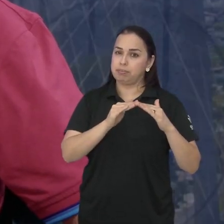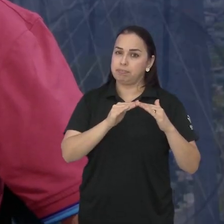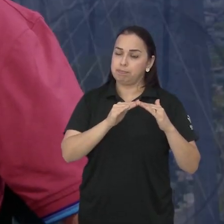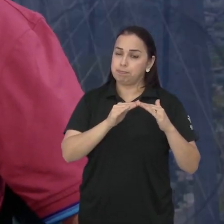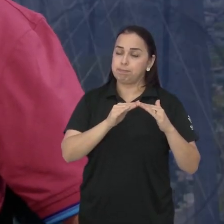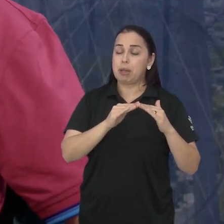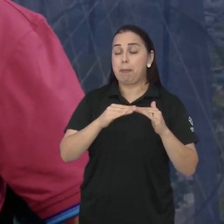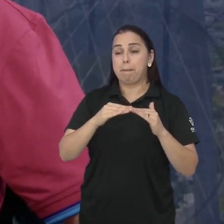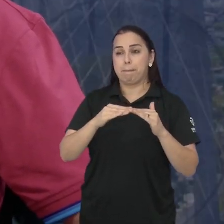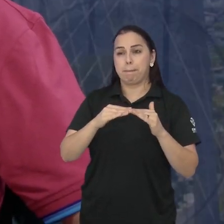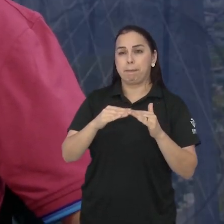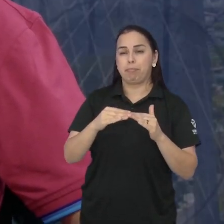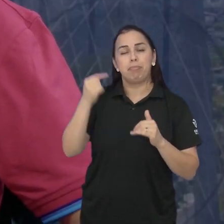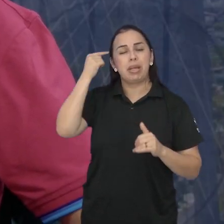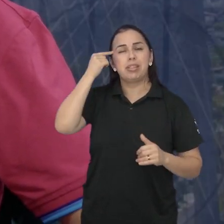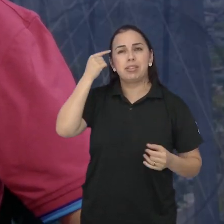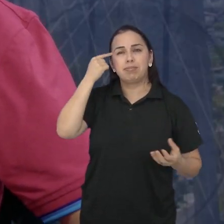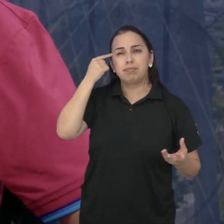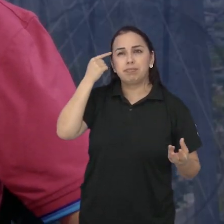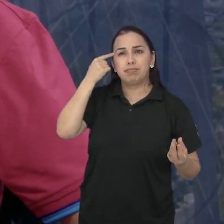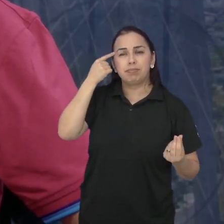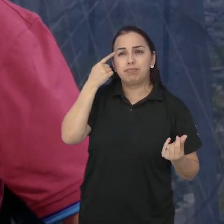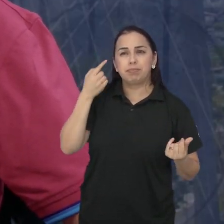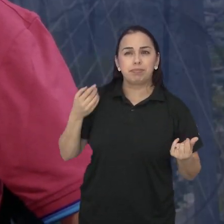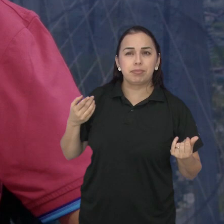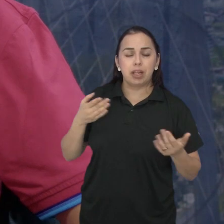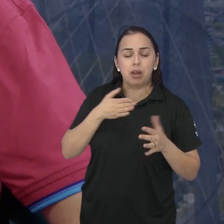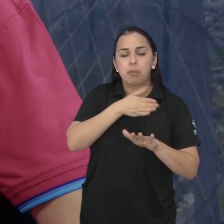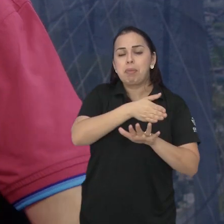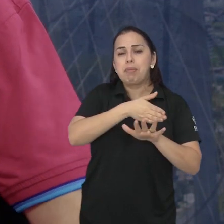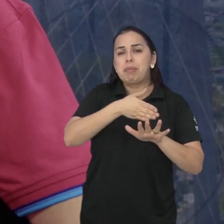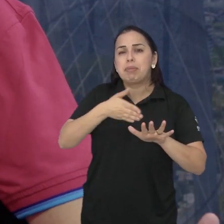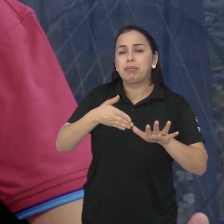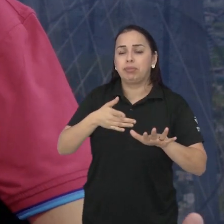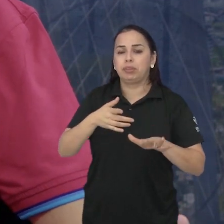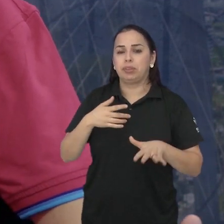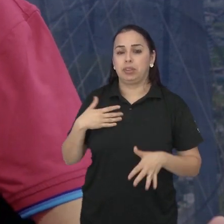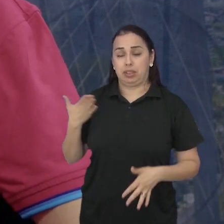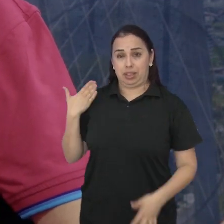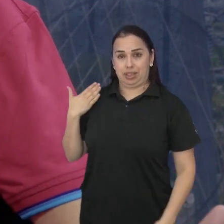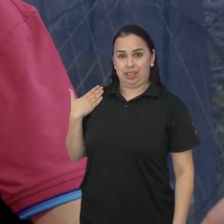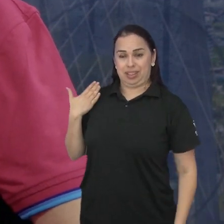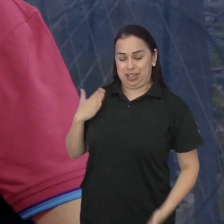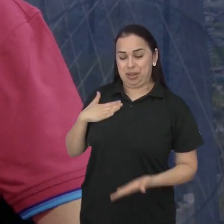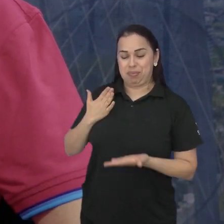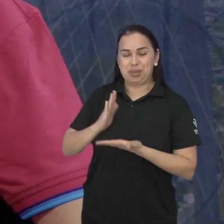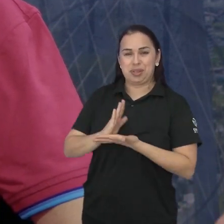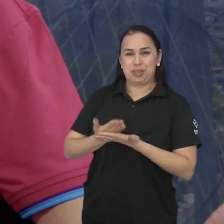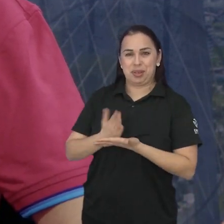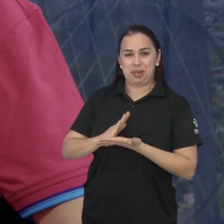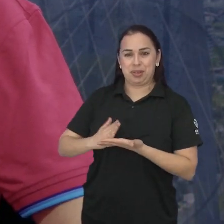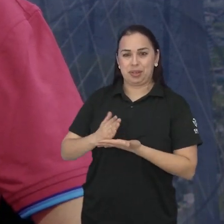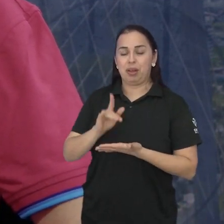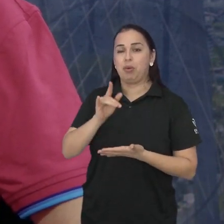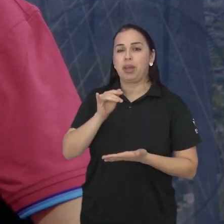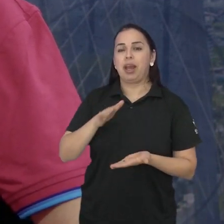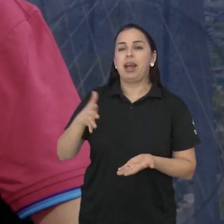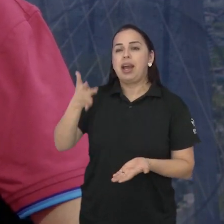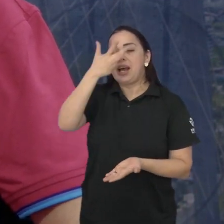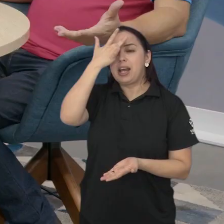moradia, pensar as especificidades. Uma das coisas que incomodava muito há anos anteriores era o povo